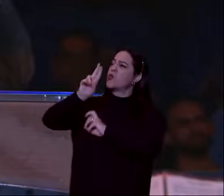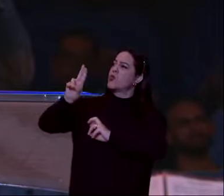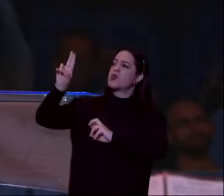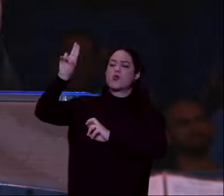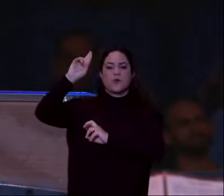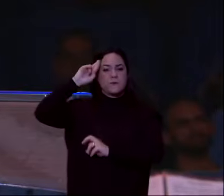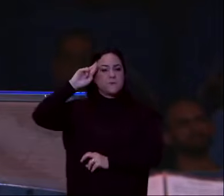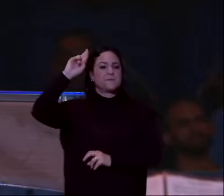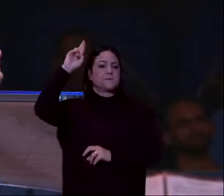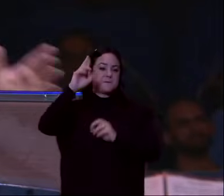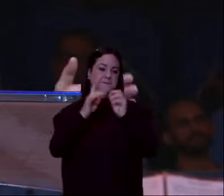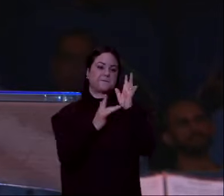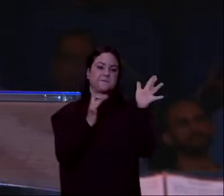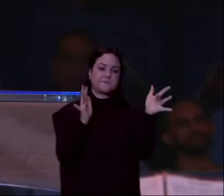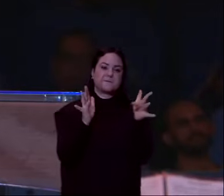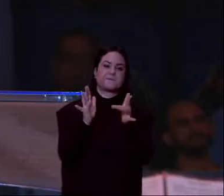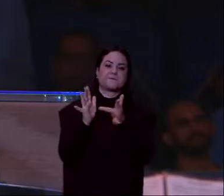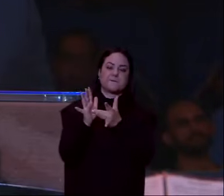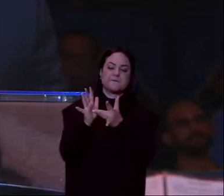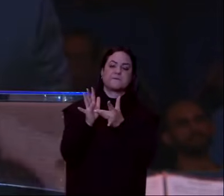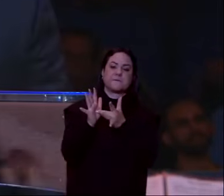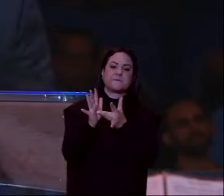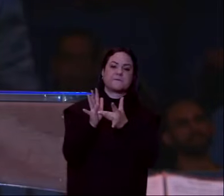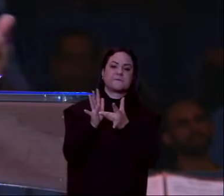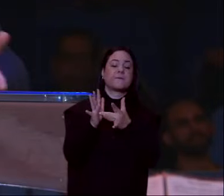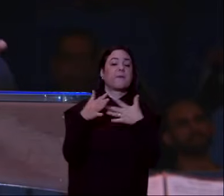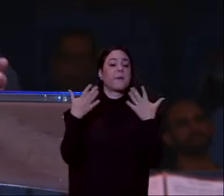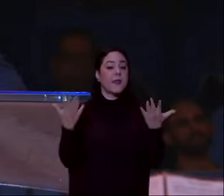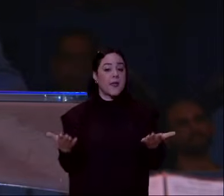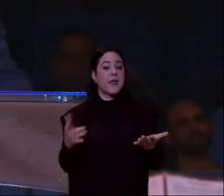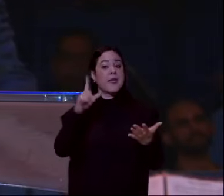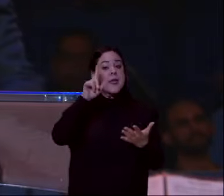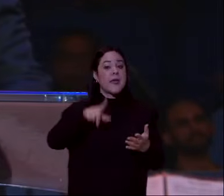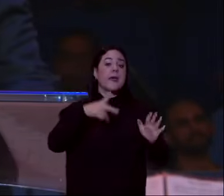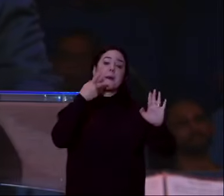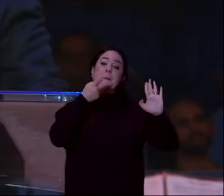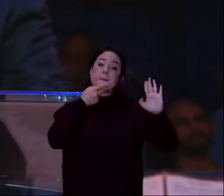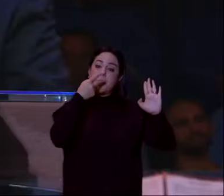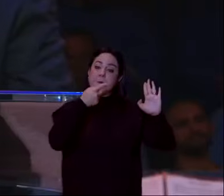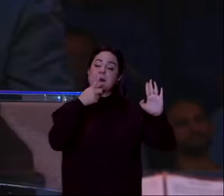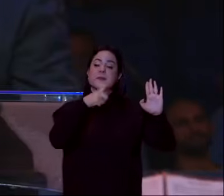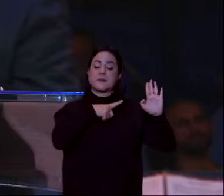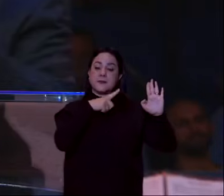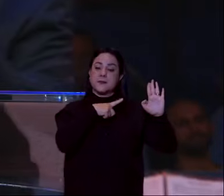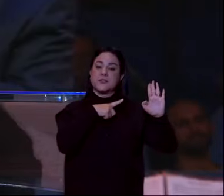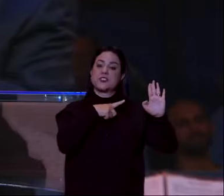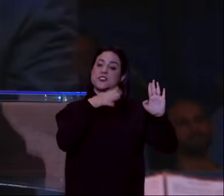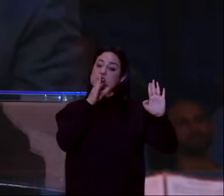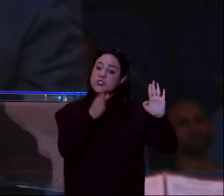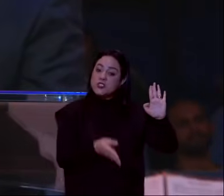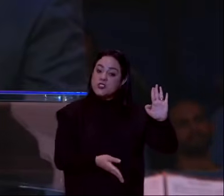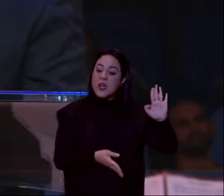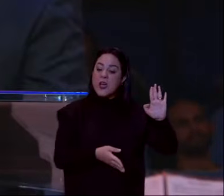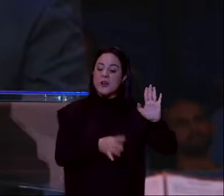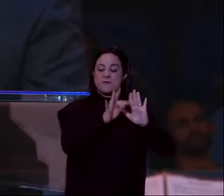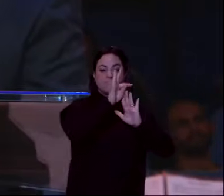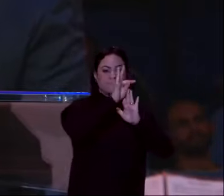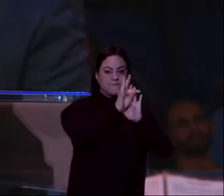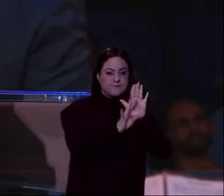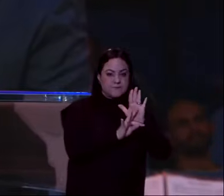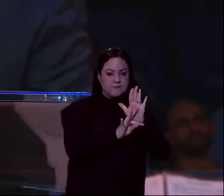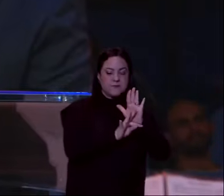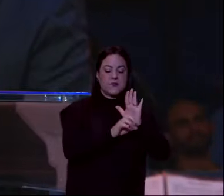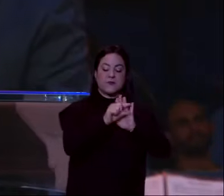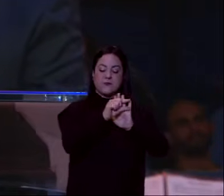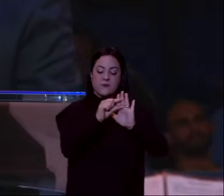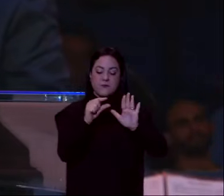nome do Senhor Jesus sobre a sua vida. E essa era a promessa que estava lá, escrita nesse texto, no